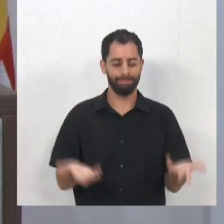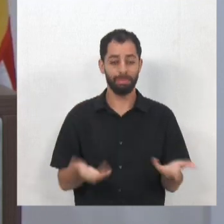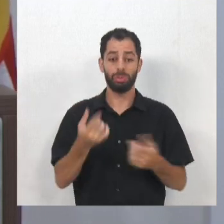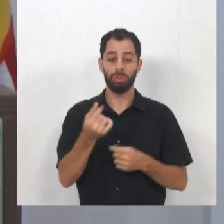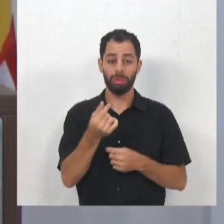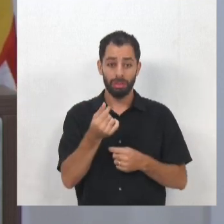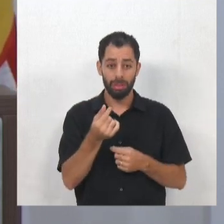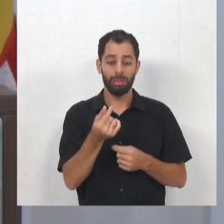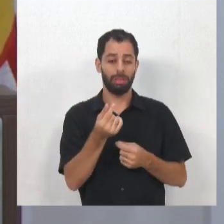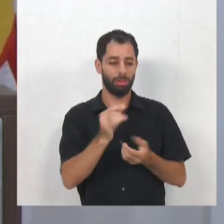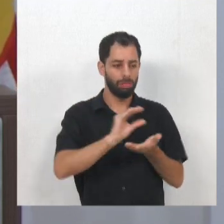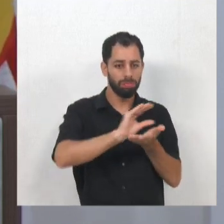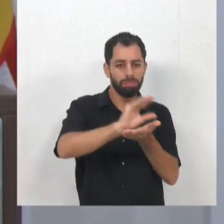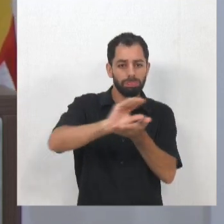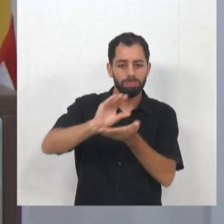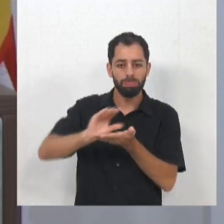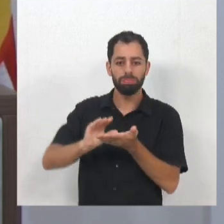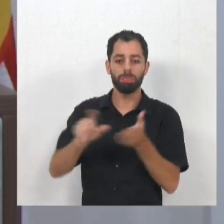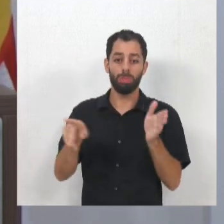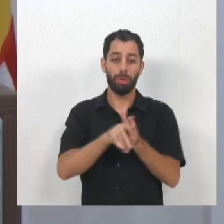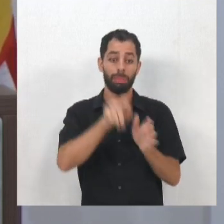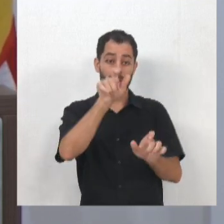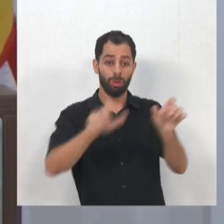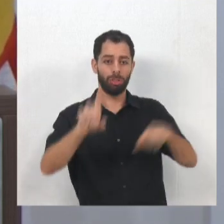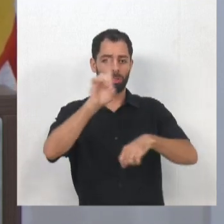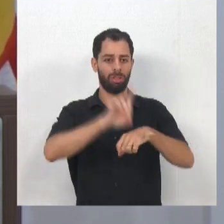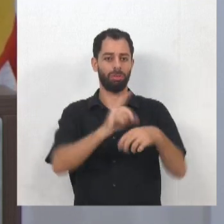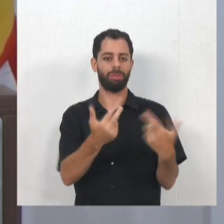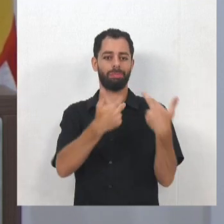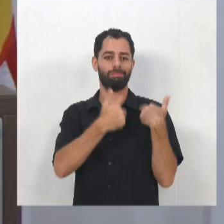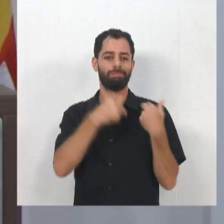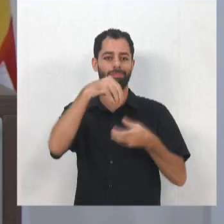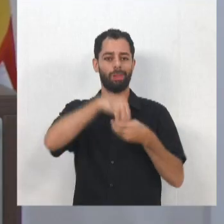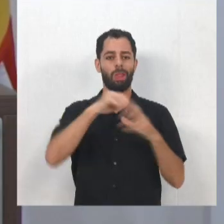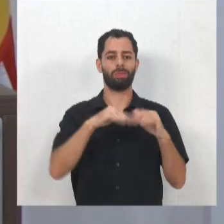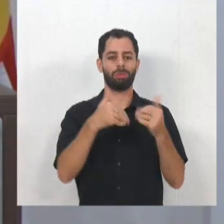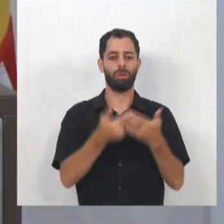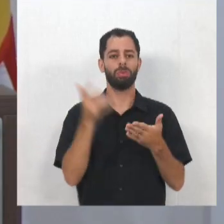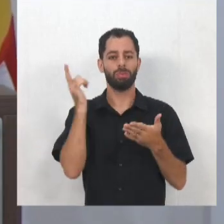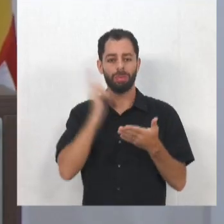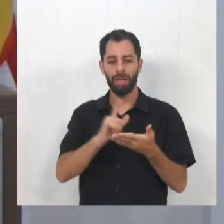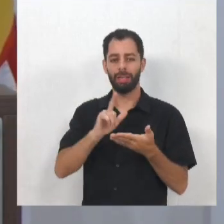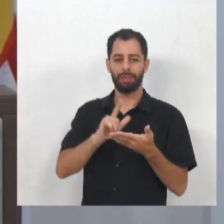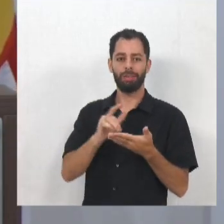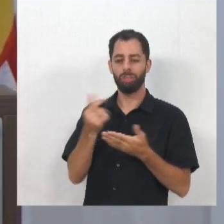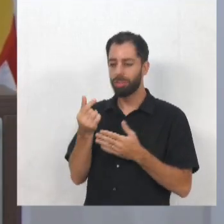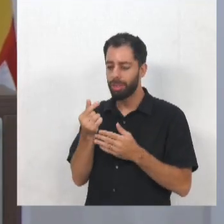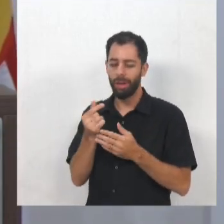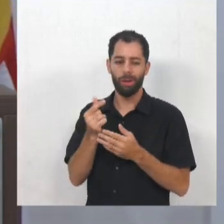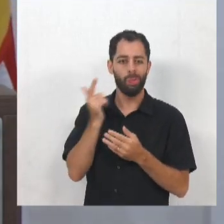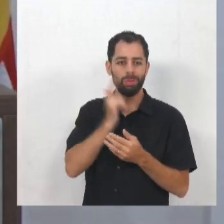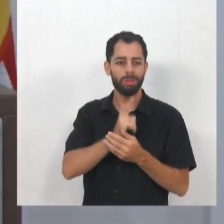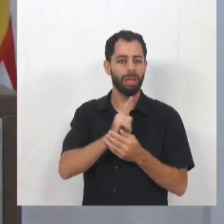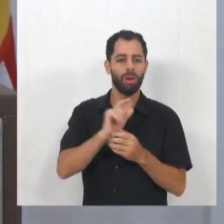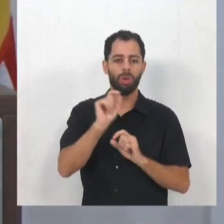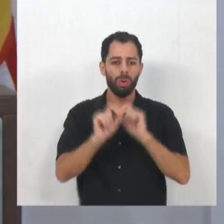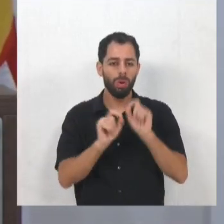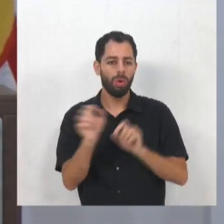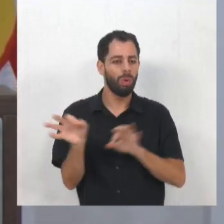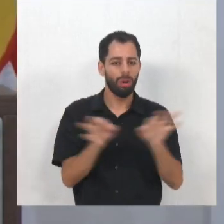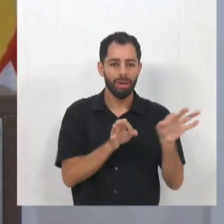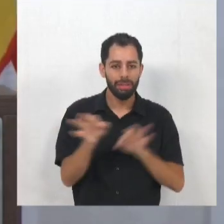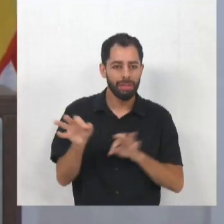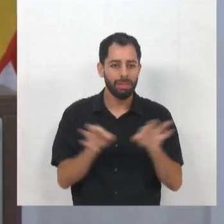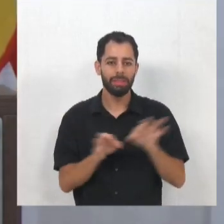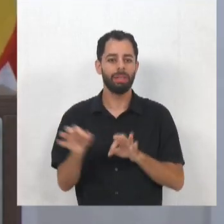vai na mão do diretor, do gestor, ele consegue pegar esses 100 mil, fazer 150 mil, porque ele vai no comércio local e